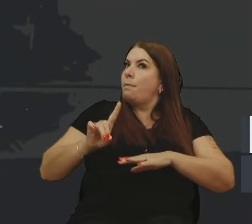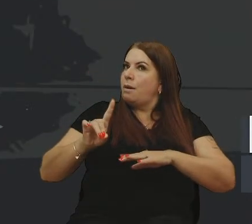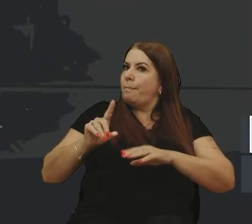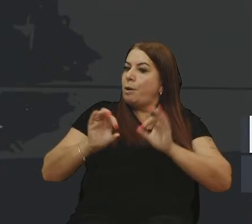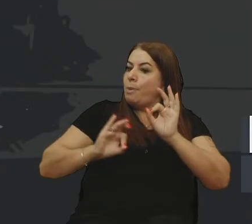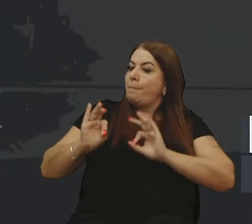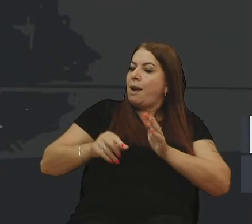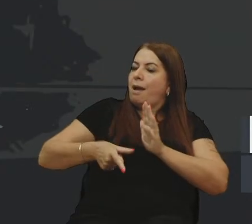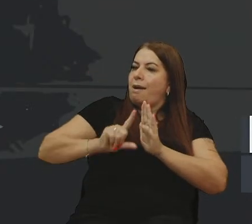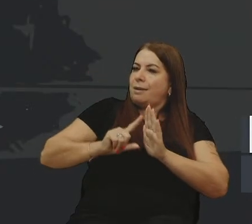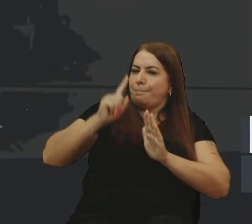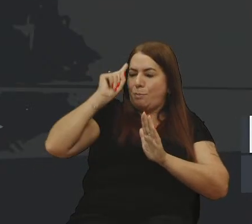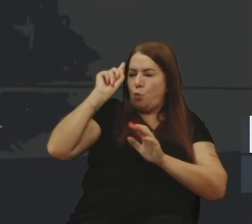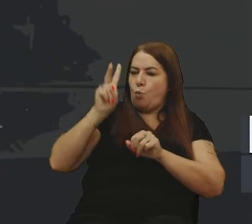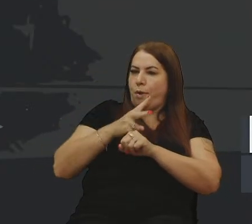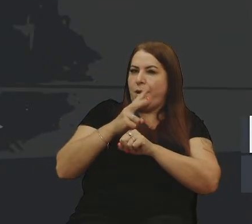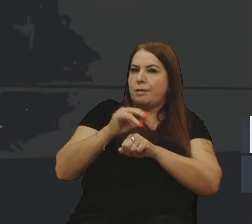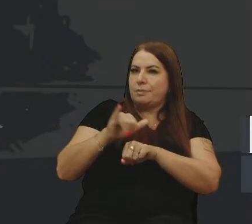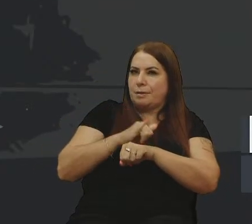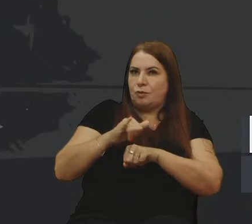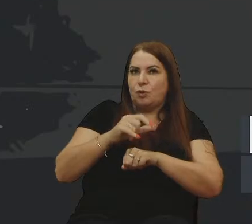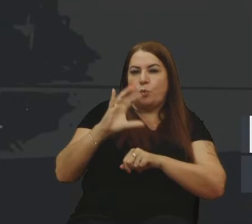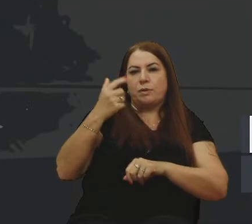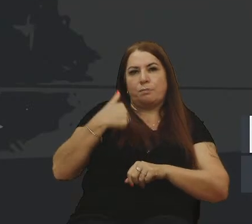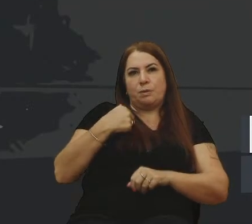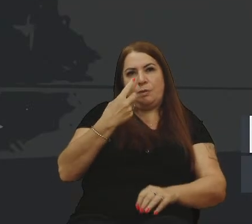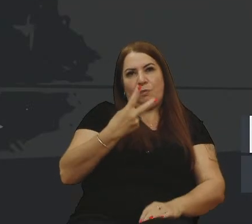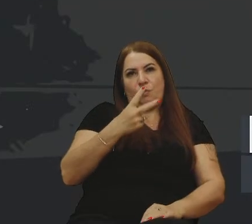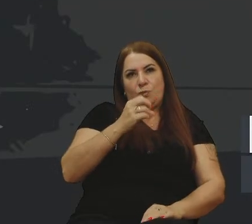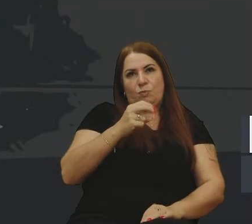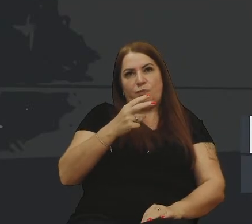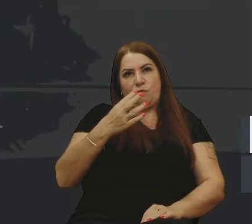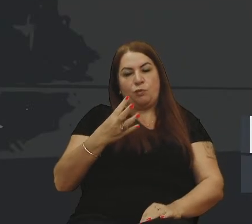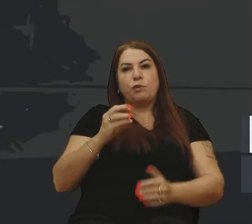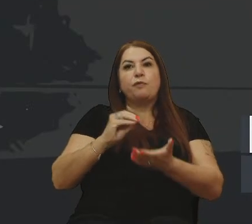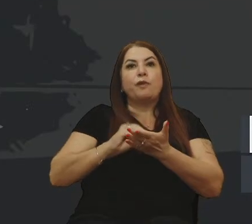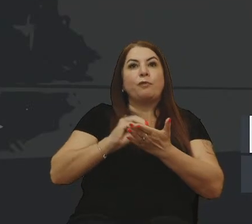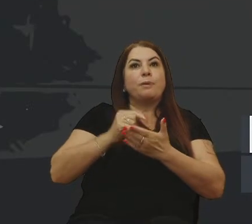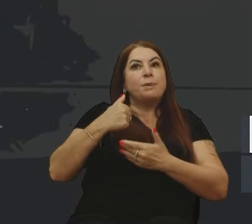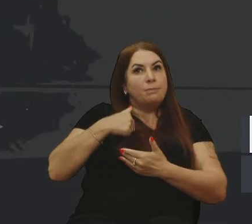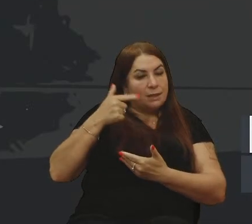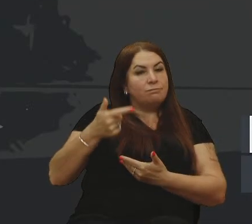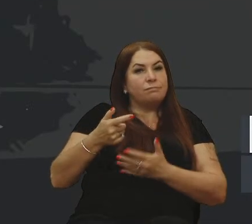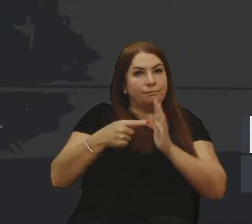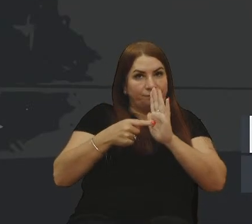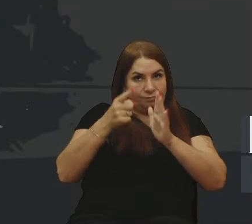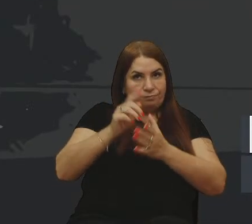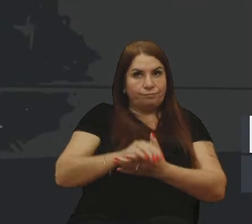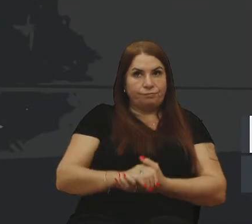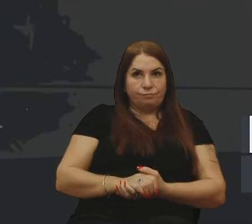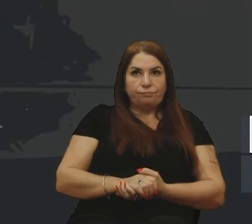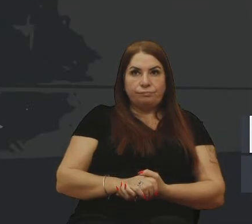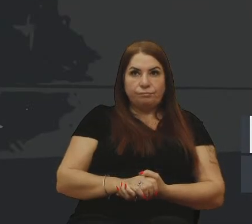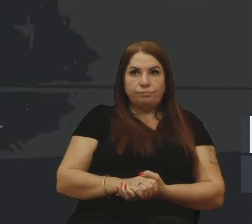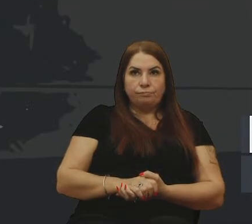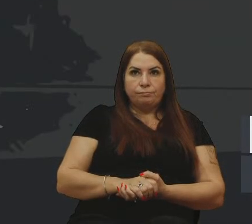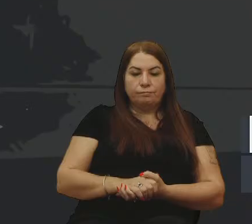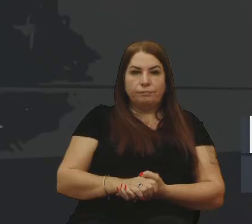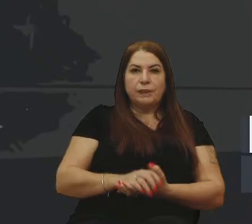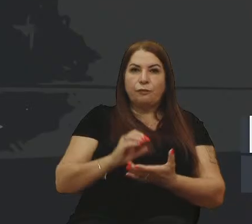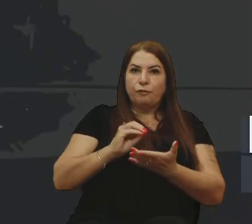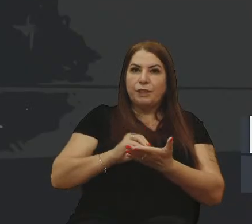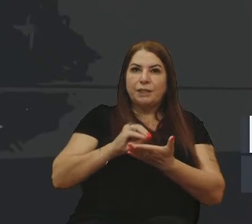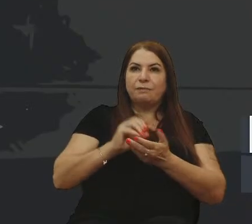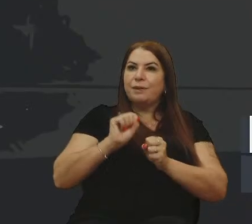prepara, não busca estratégia, o que acontece é isso que aconteceu comigo em 2024. E o que faltava aí para mim era isso que eu vou mostrar para vocês. O que faltava